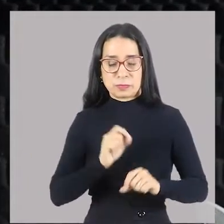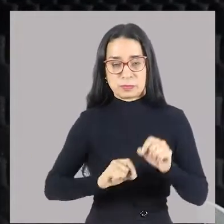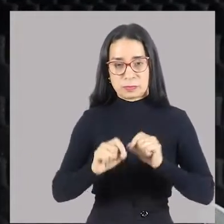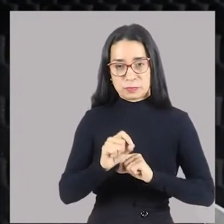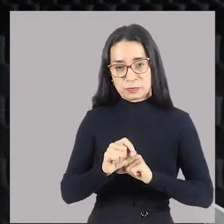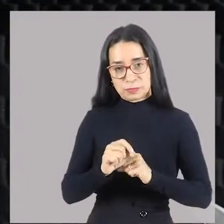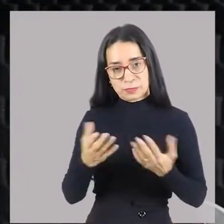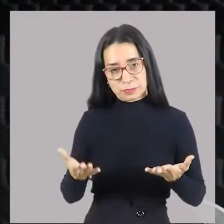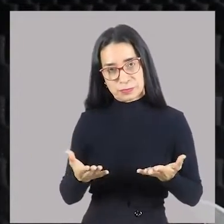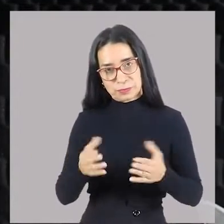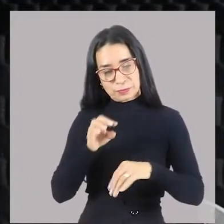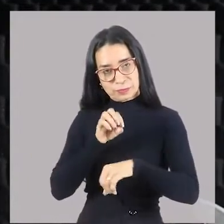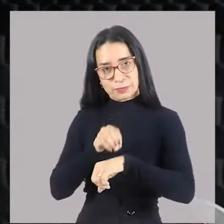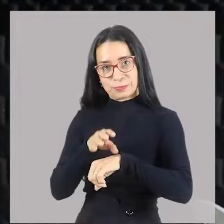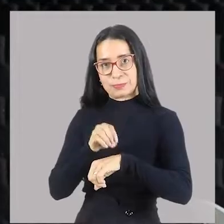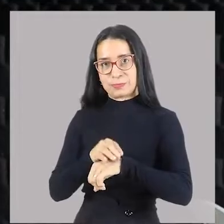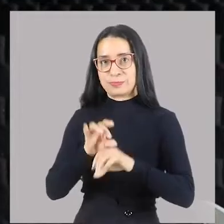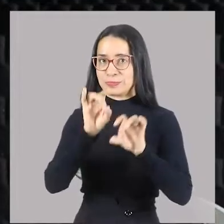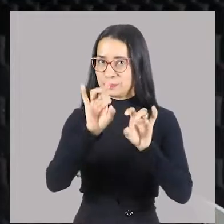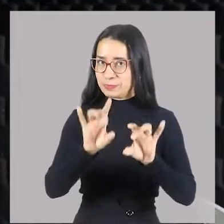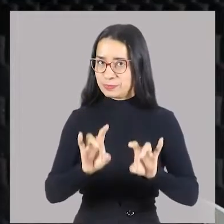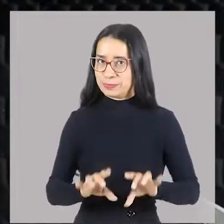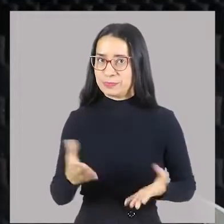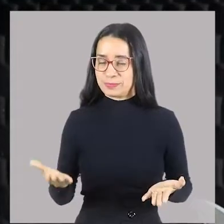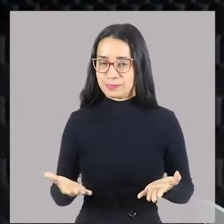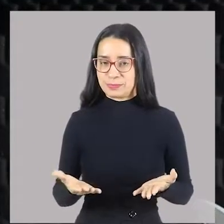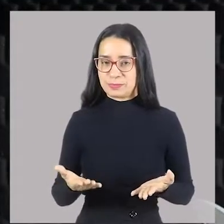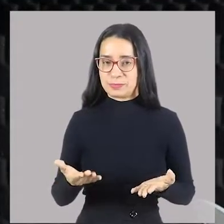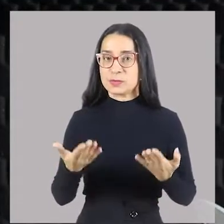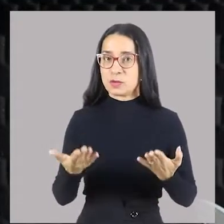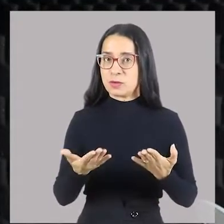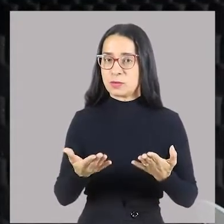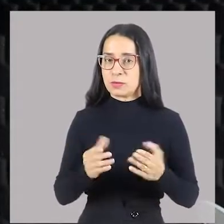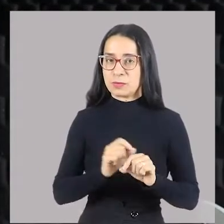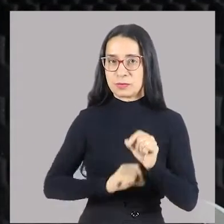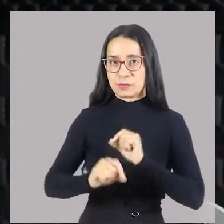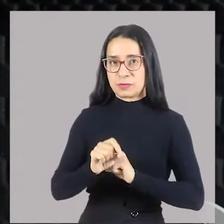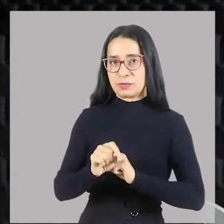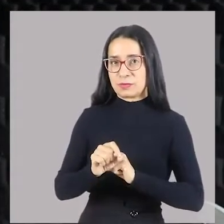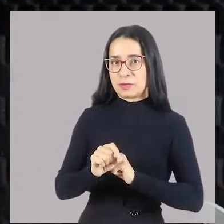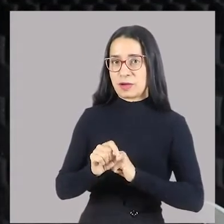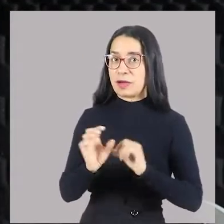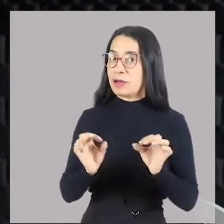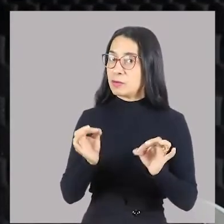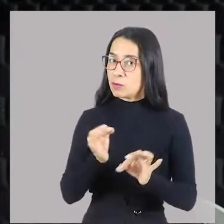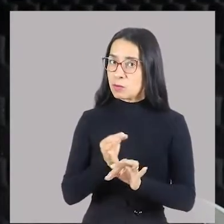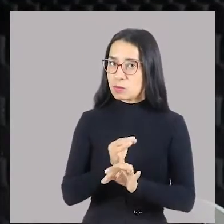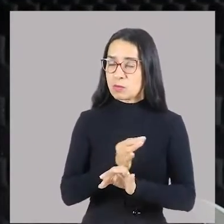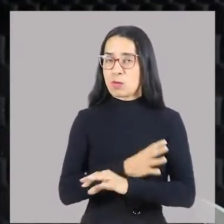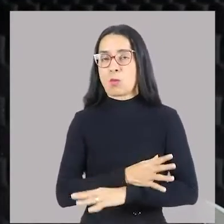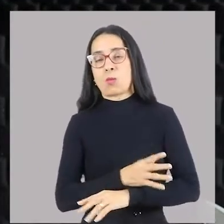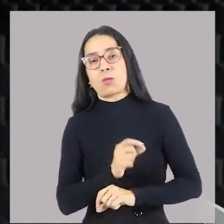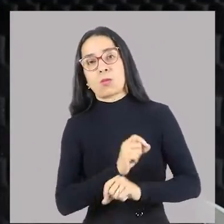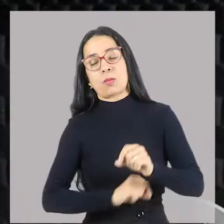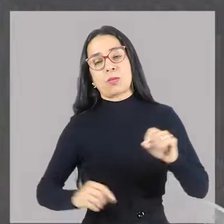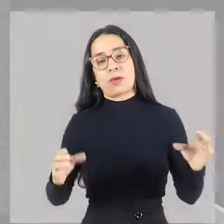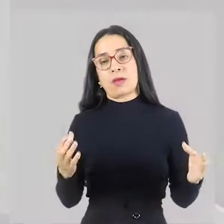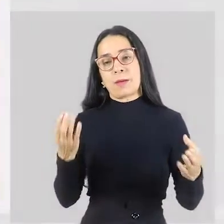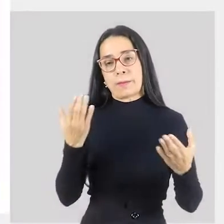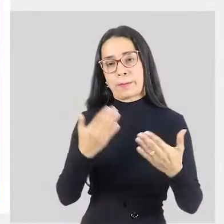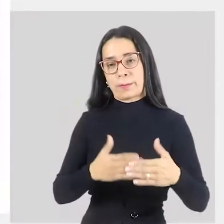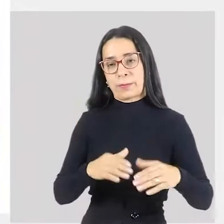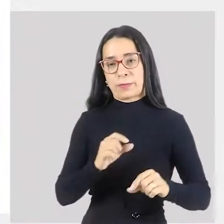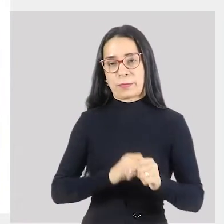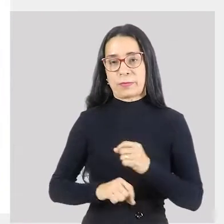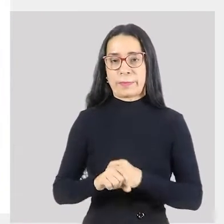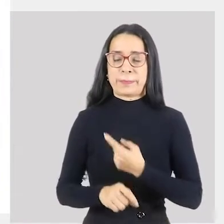aquele macete, vamos fechar a banca, ok? Bem, o que acontece?